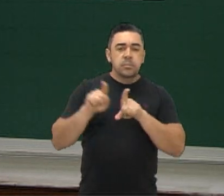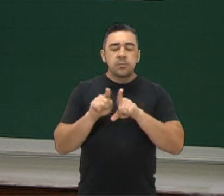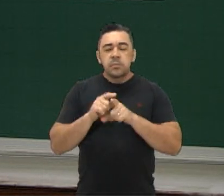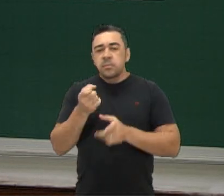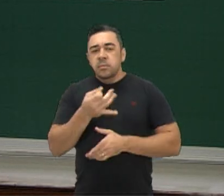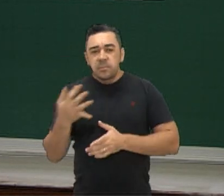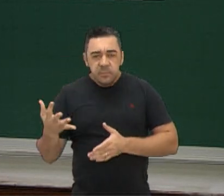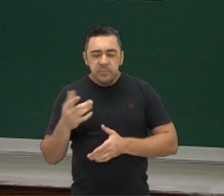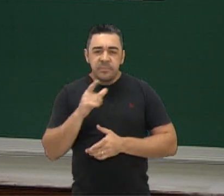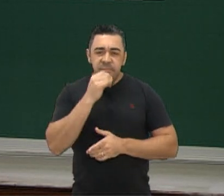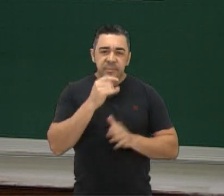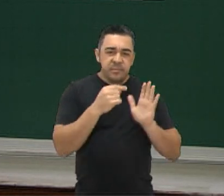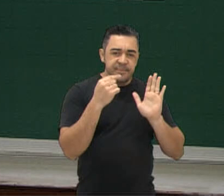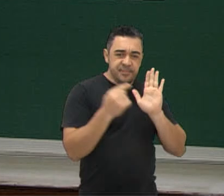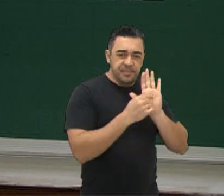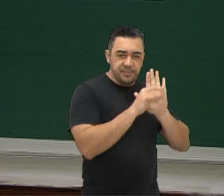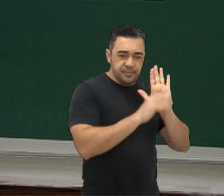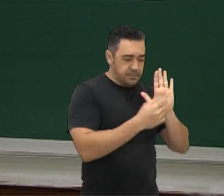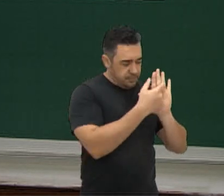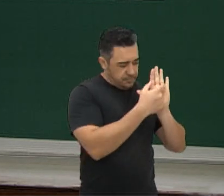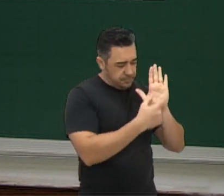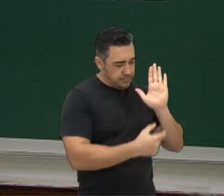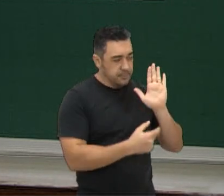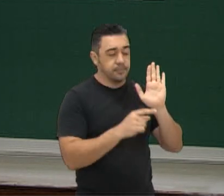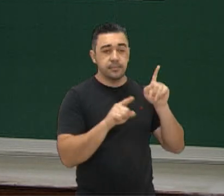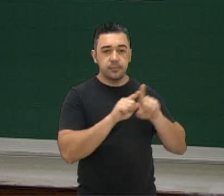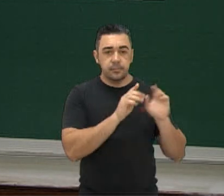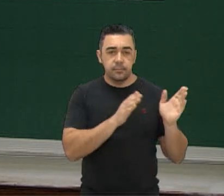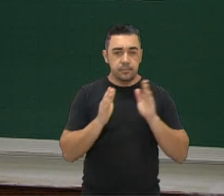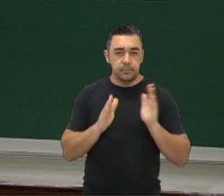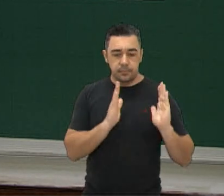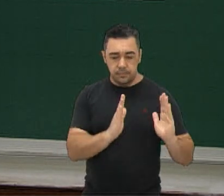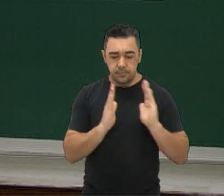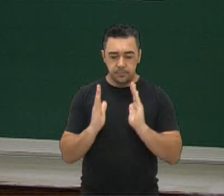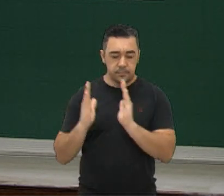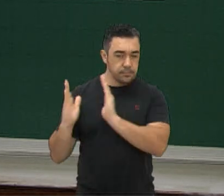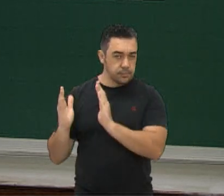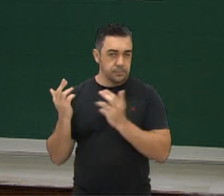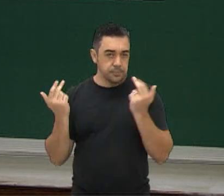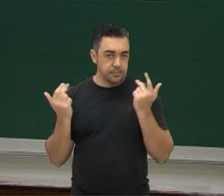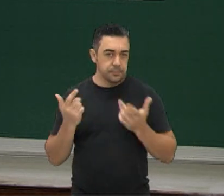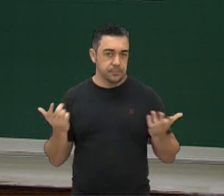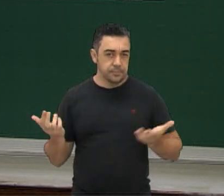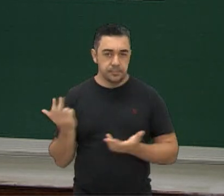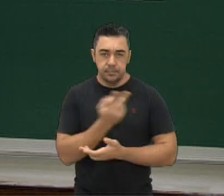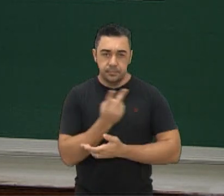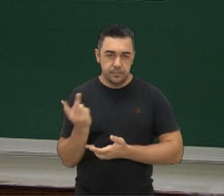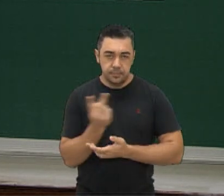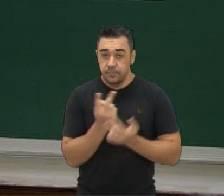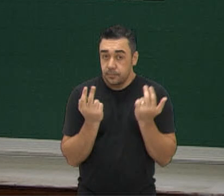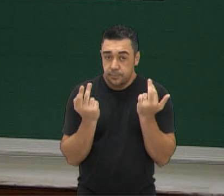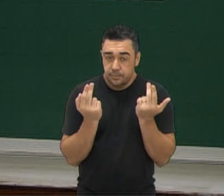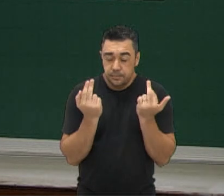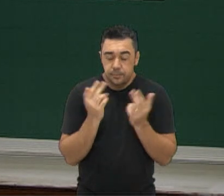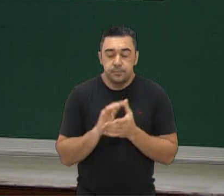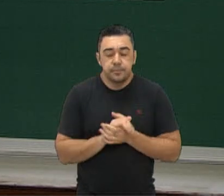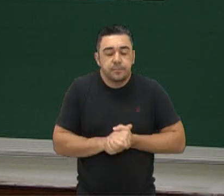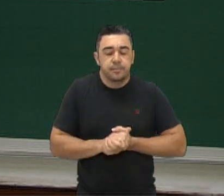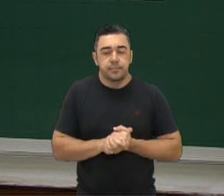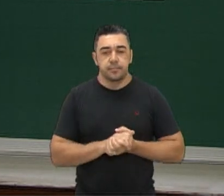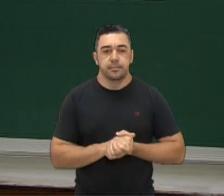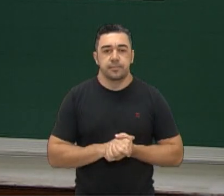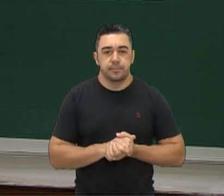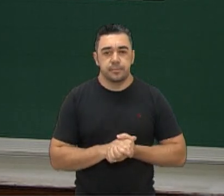basicamente, aquele texto que é o infográfico, ele diz a mesma coisa que este texto aqui, que está com palavras,